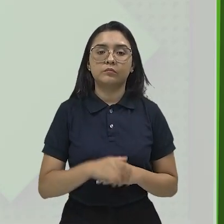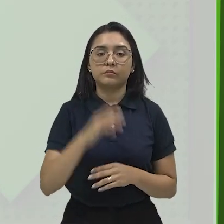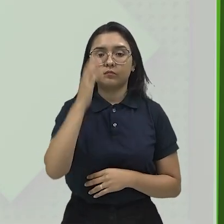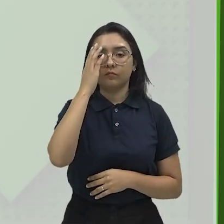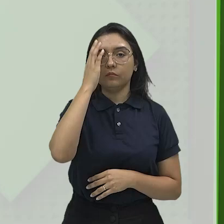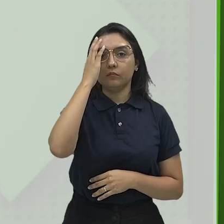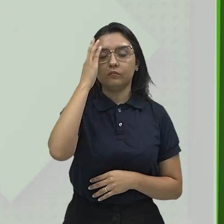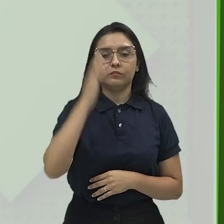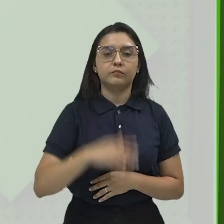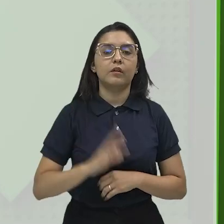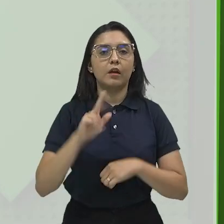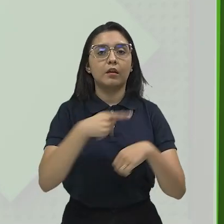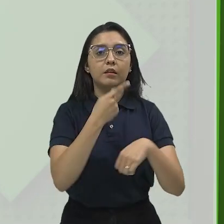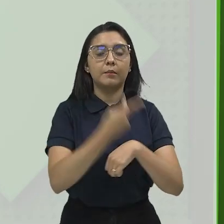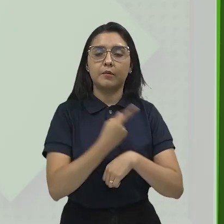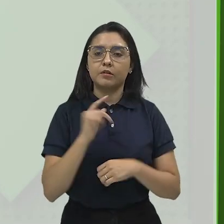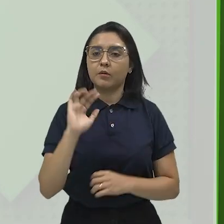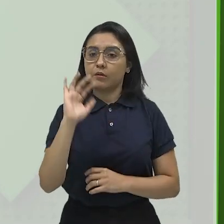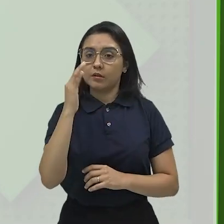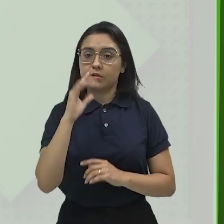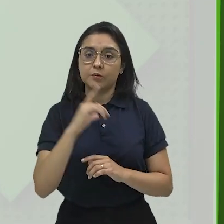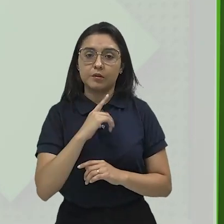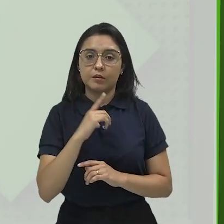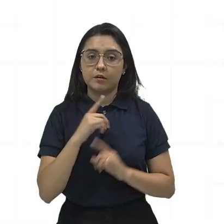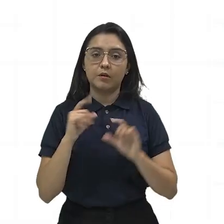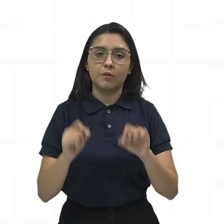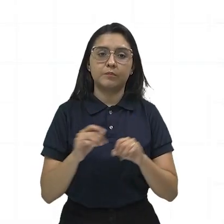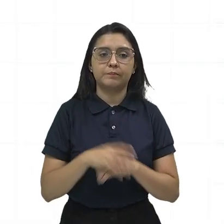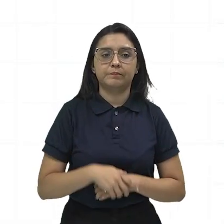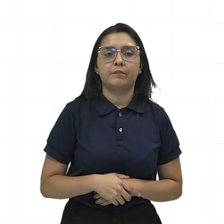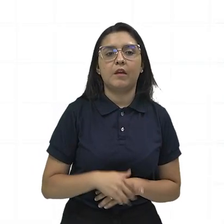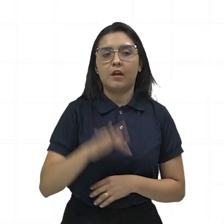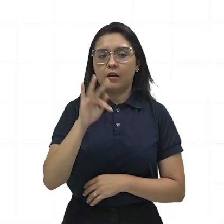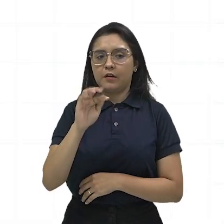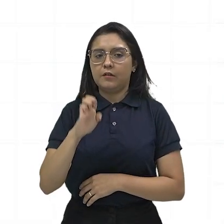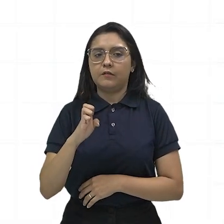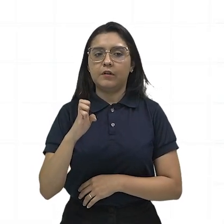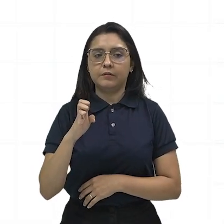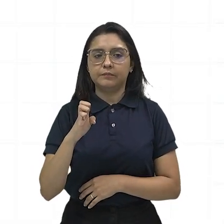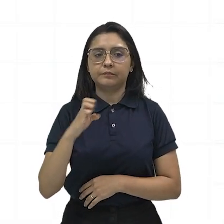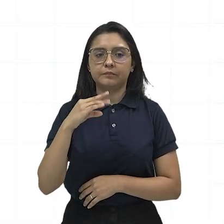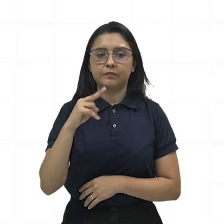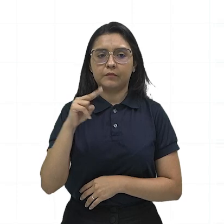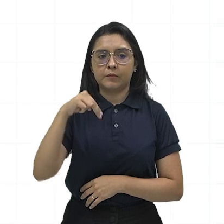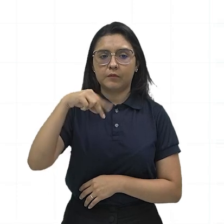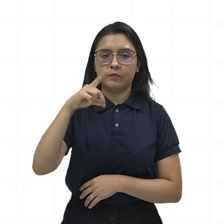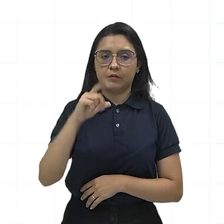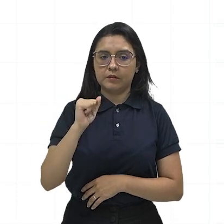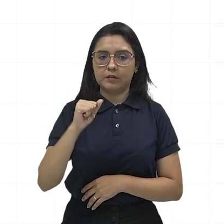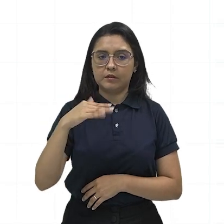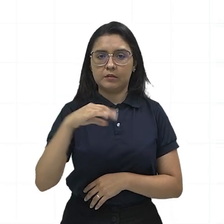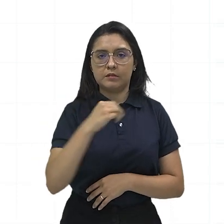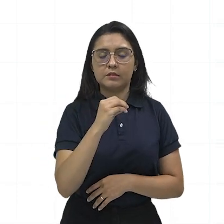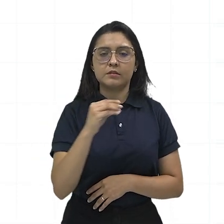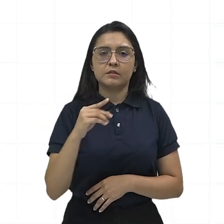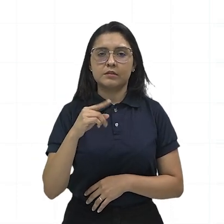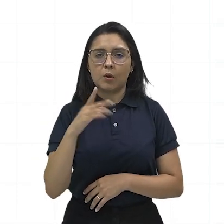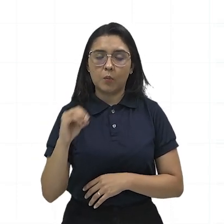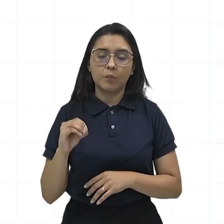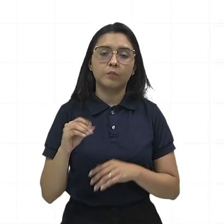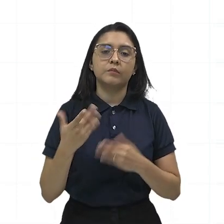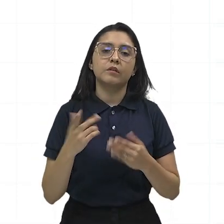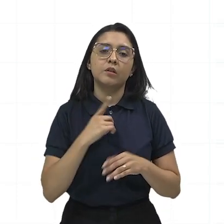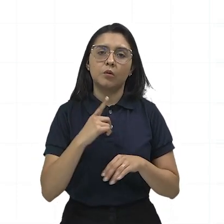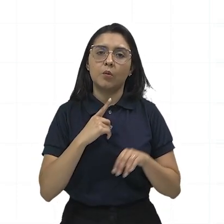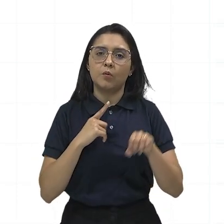Então, após isso acontece o processo de fecundação, onde milhares de espermatozoides morrem